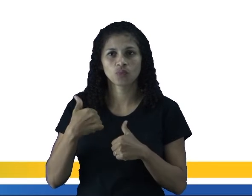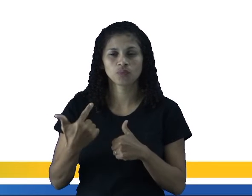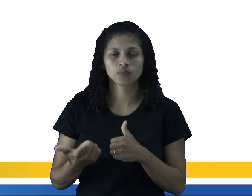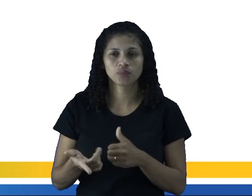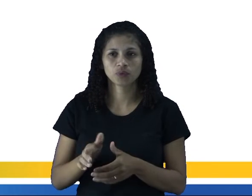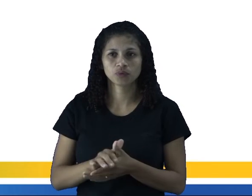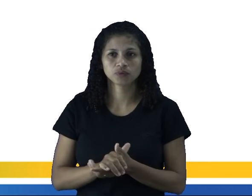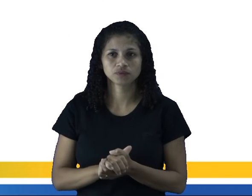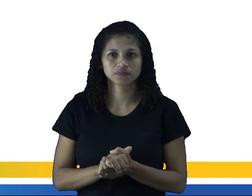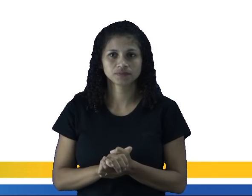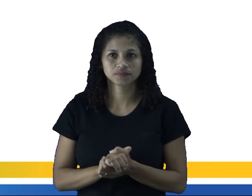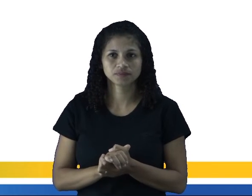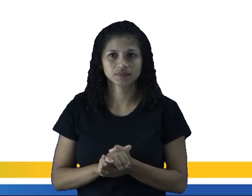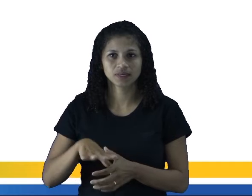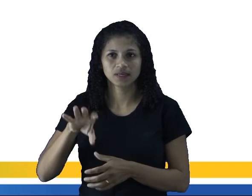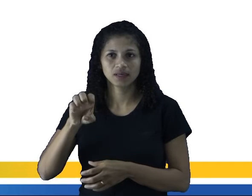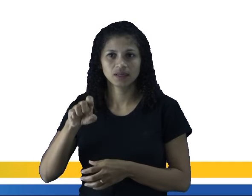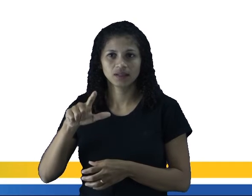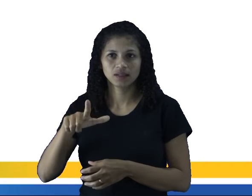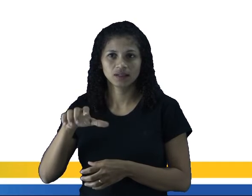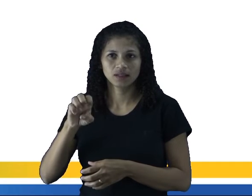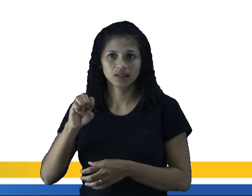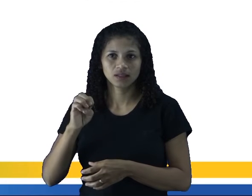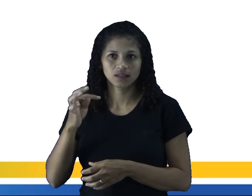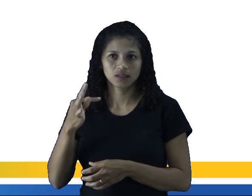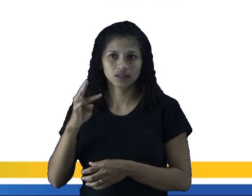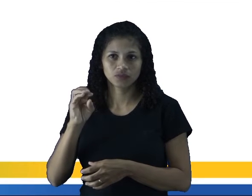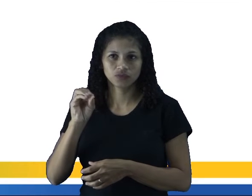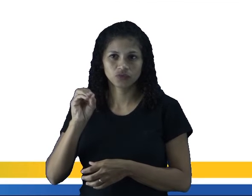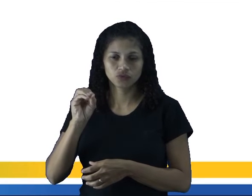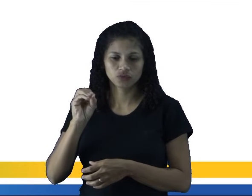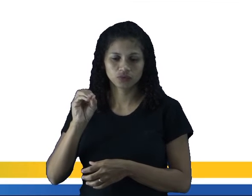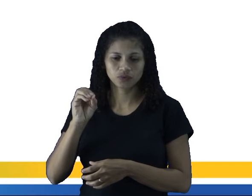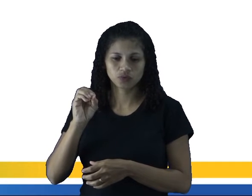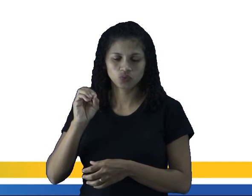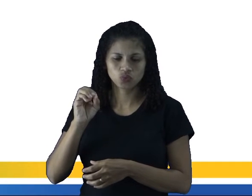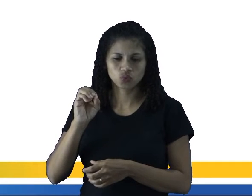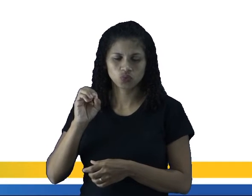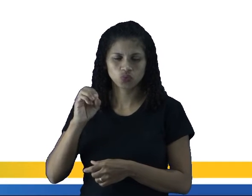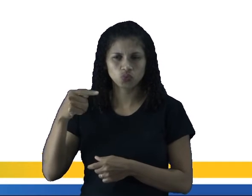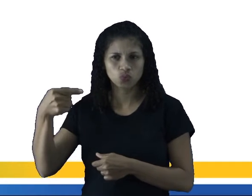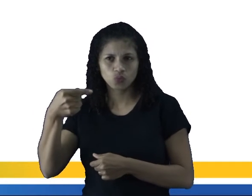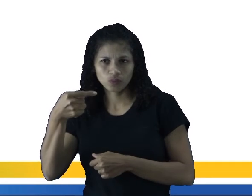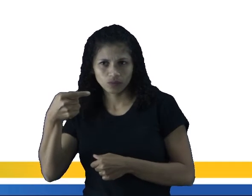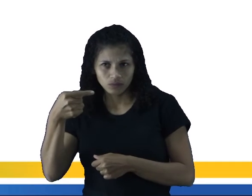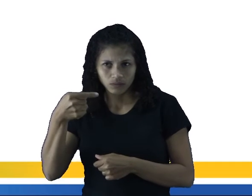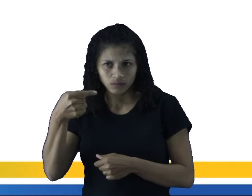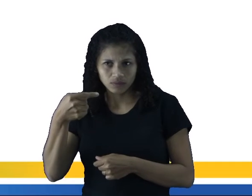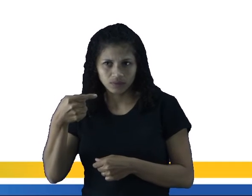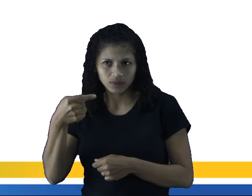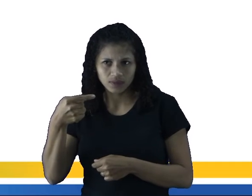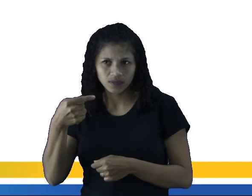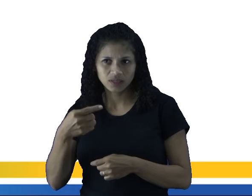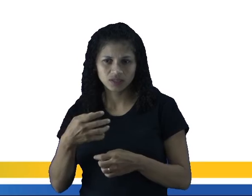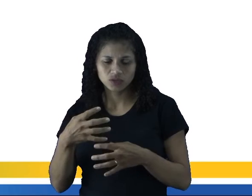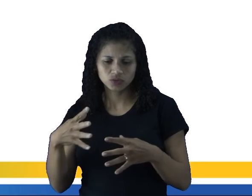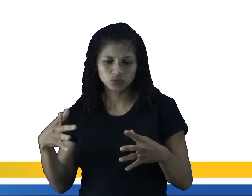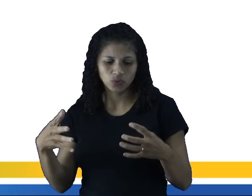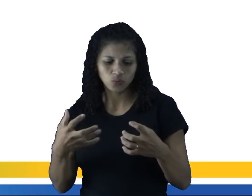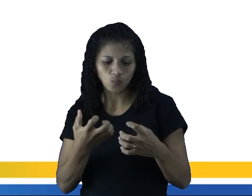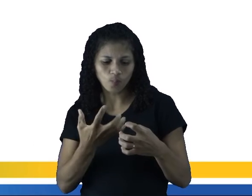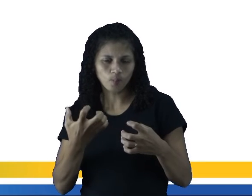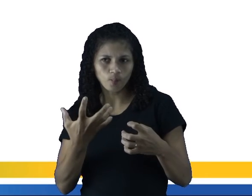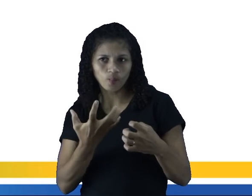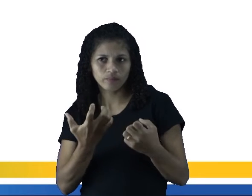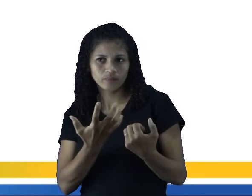A próxima propriedade periódica é a eletronegatividade. Então, a eletronegatividade é a tendência de um átomo que atrair elétrons